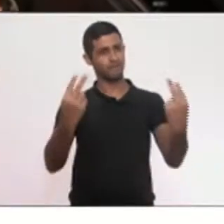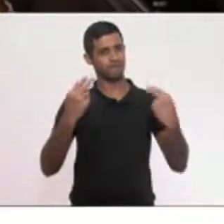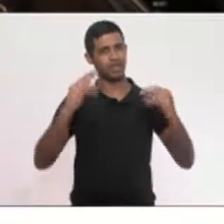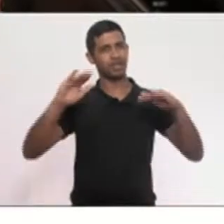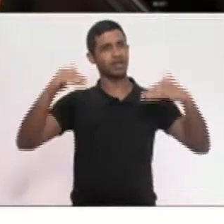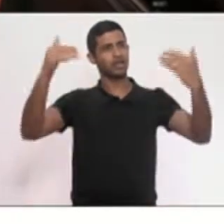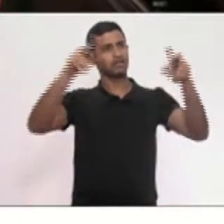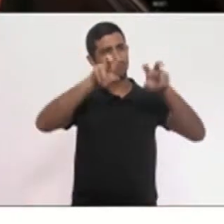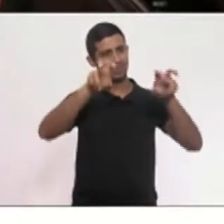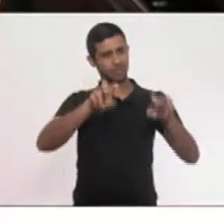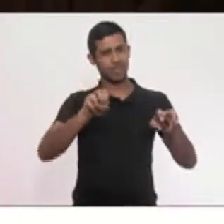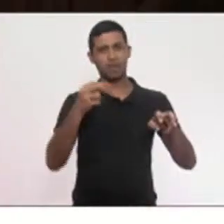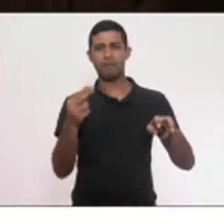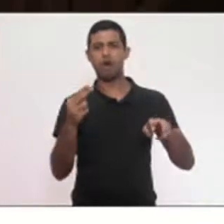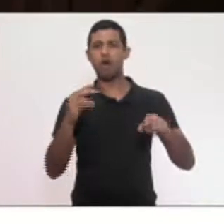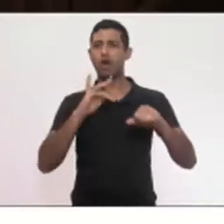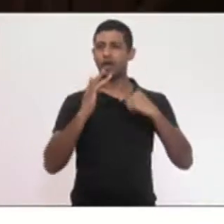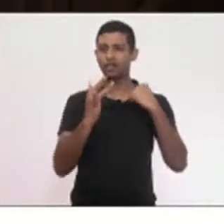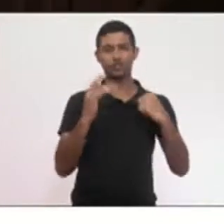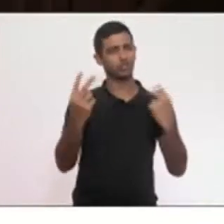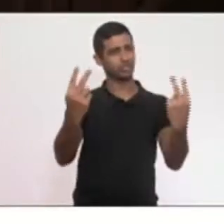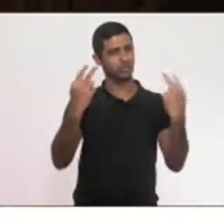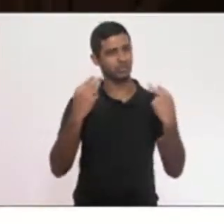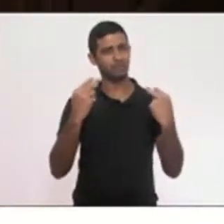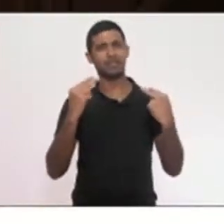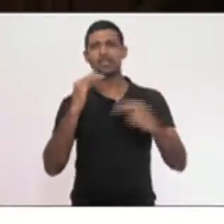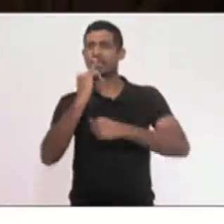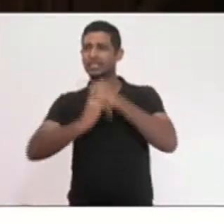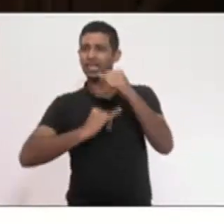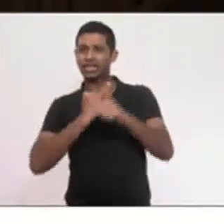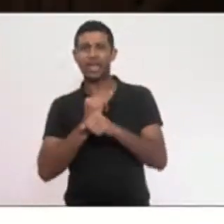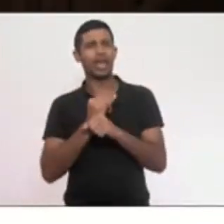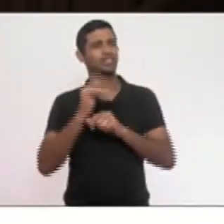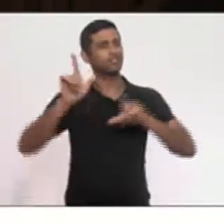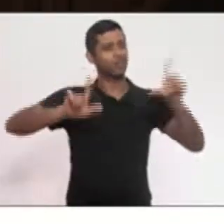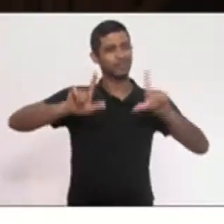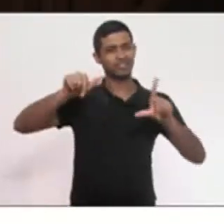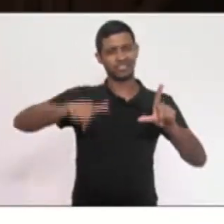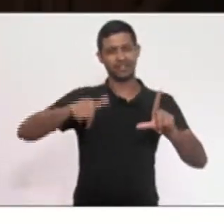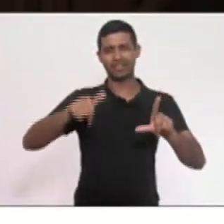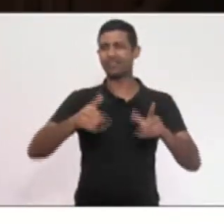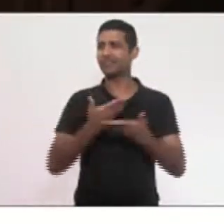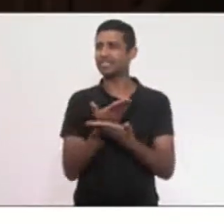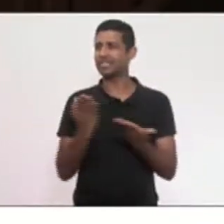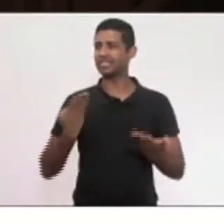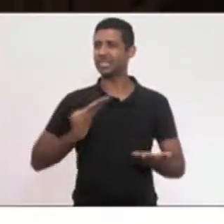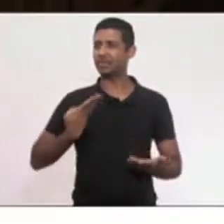nos seguem pelas redes sociais, imprensa, colegas de trabalho aqui da casa.